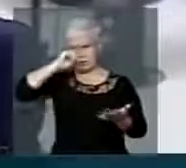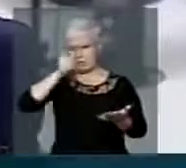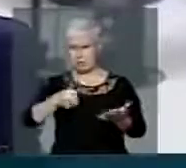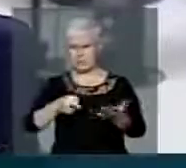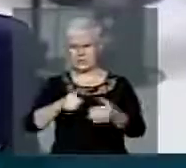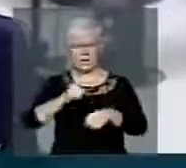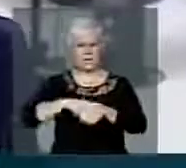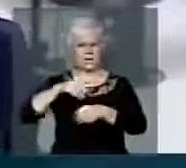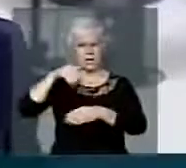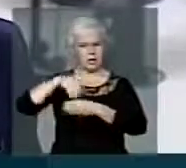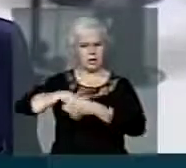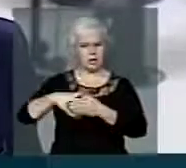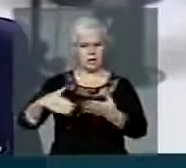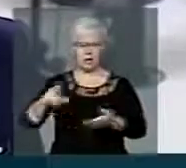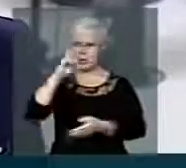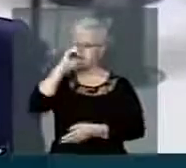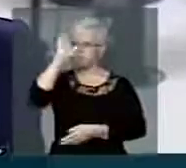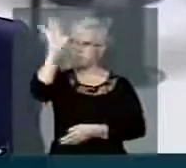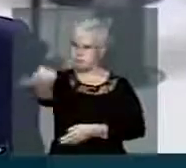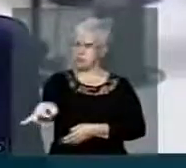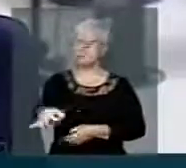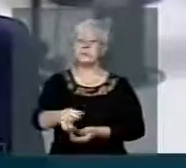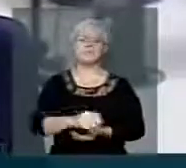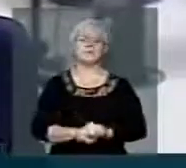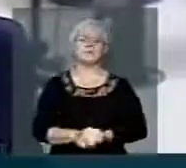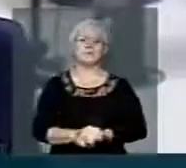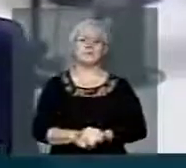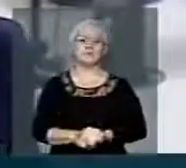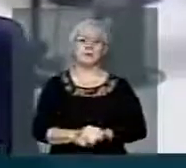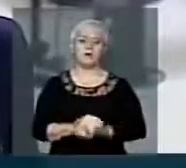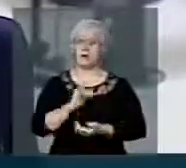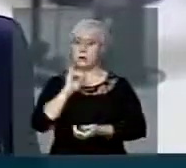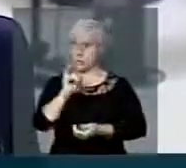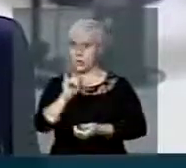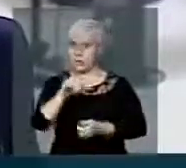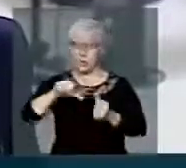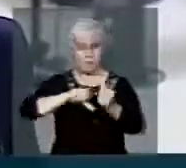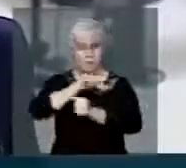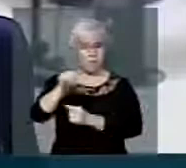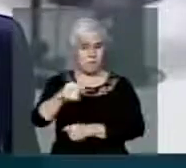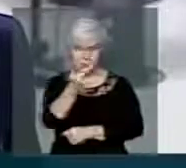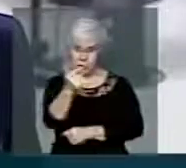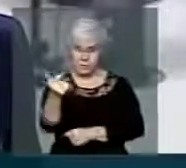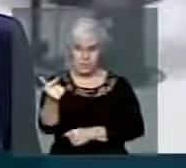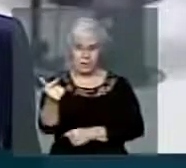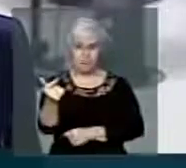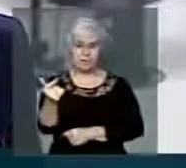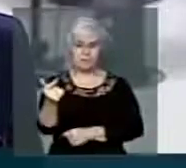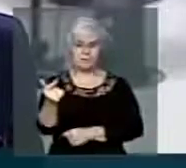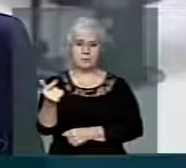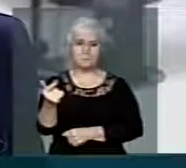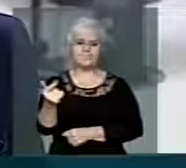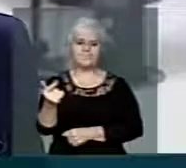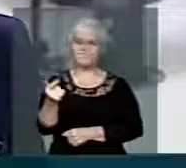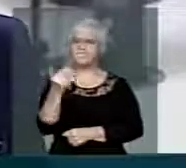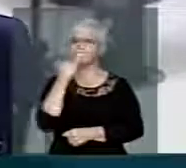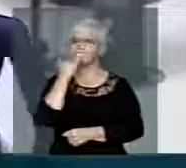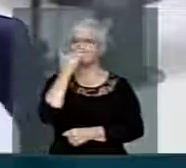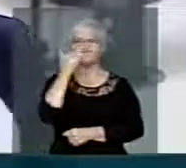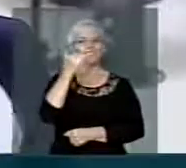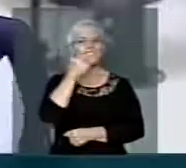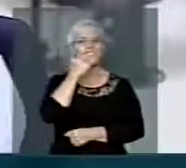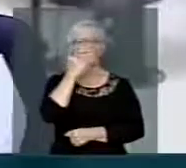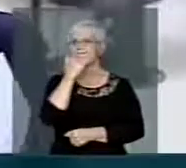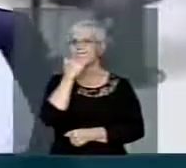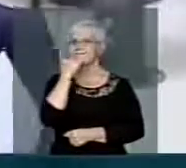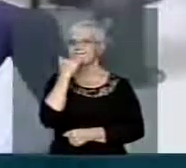nas eleições. Vossa Excelência tem toda a razão. Se não modificarmos isso, deputado, não há quem